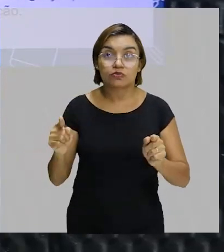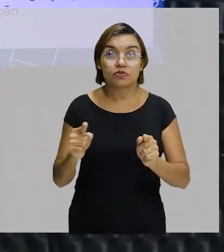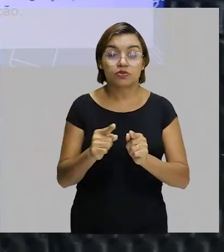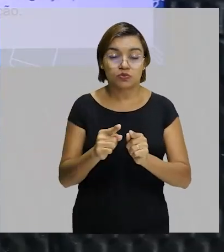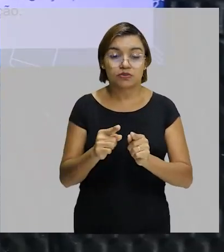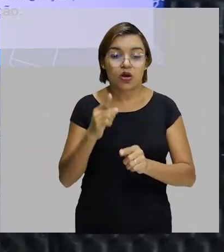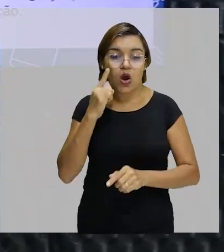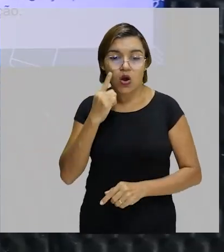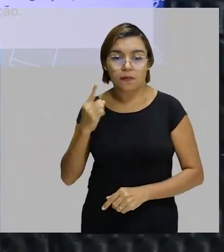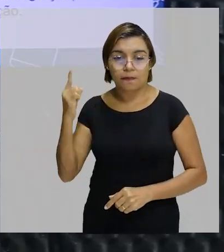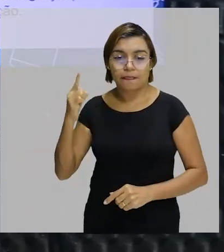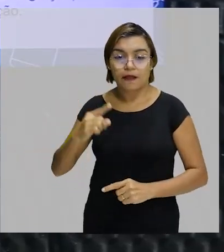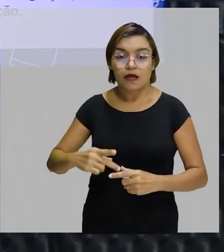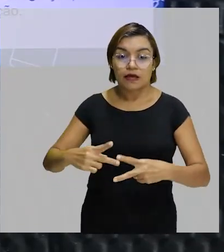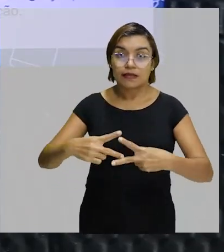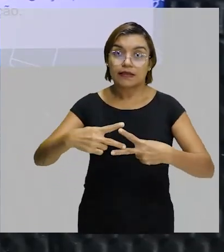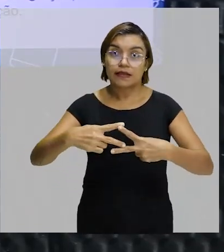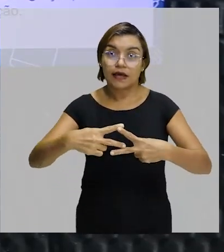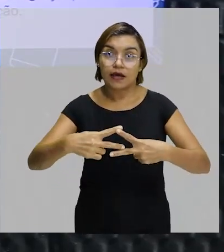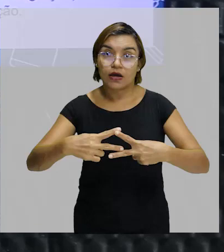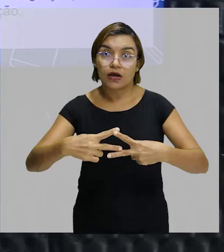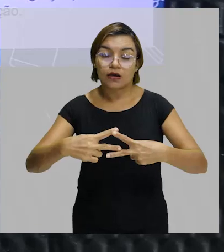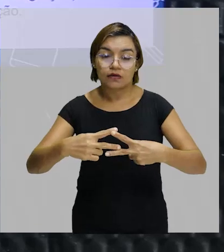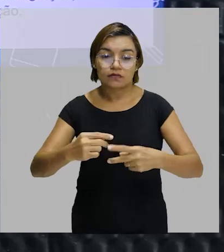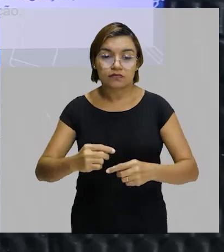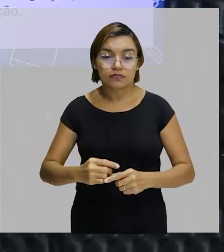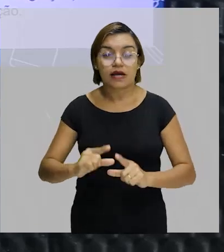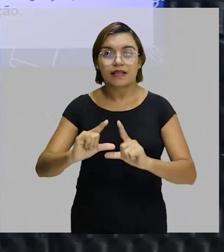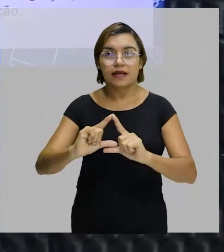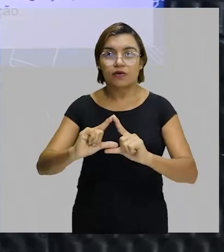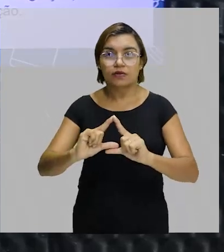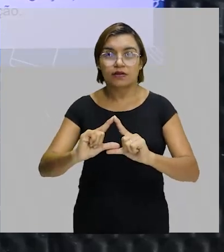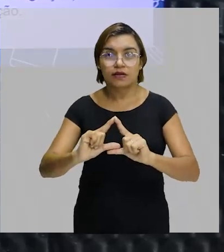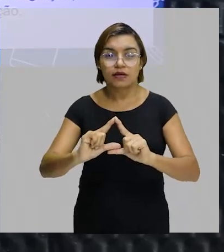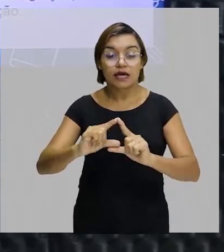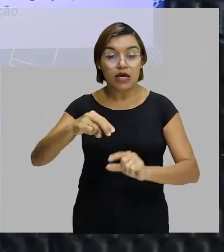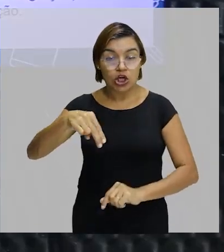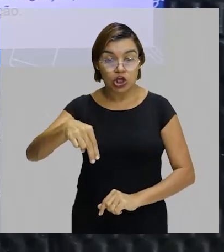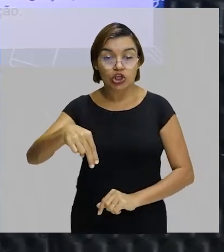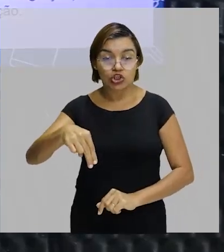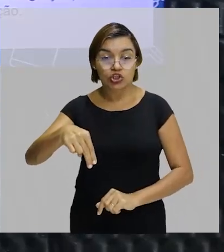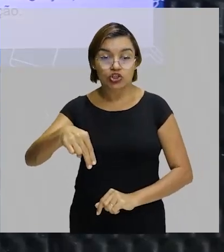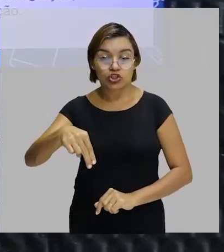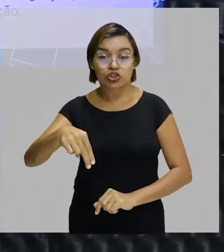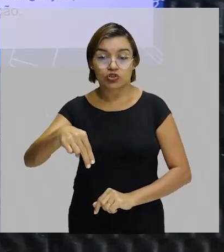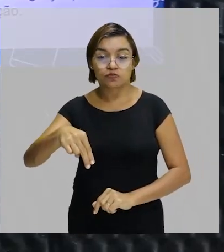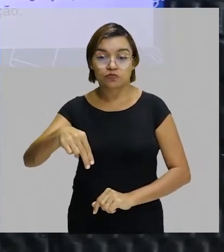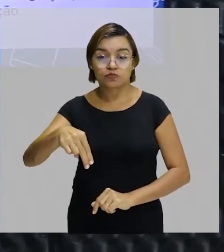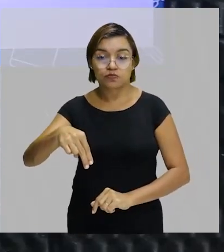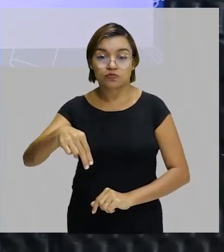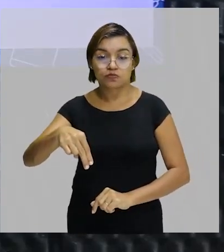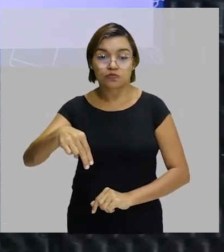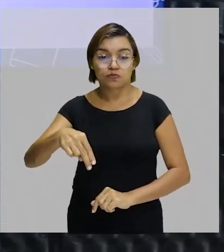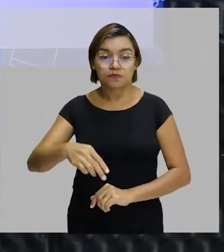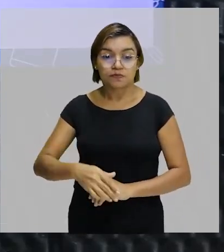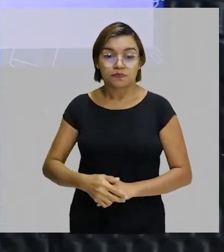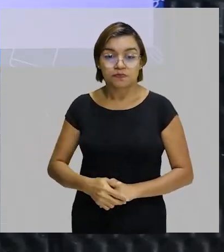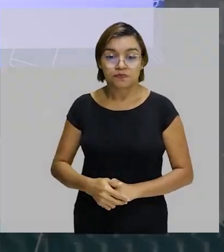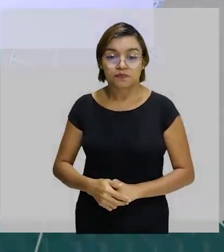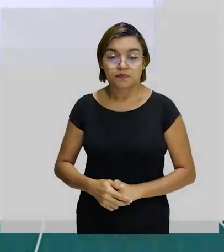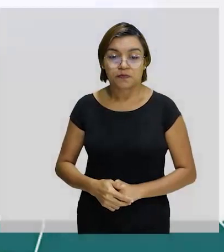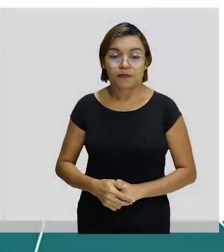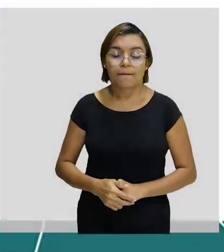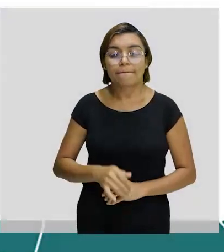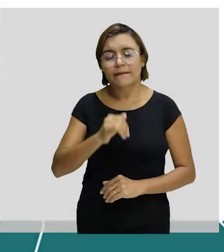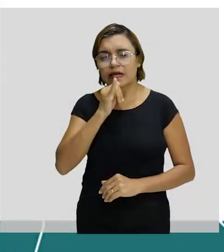esse ΔN deve ser trabalhado em módulo, para que o resultado seja positivo.